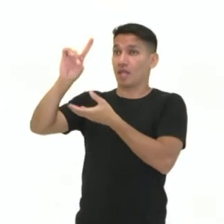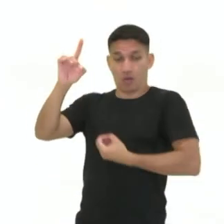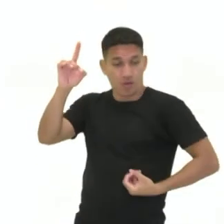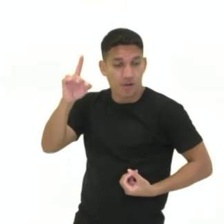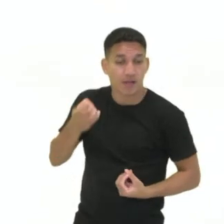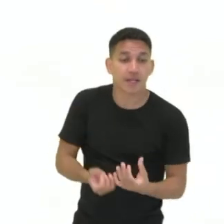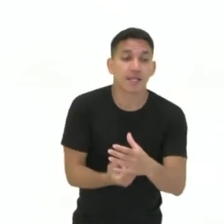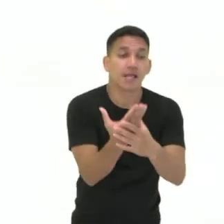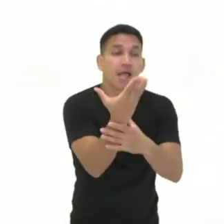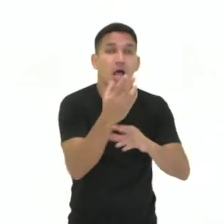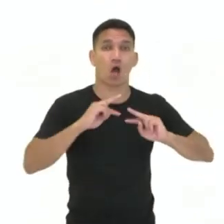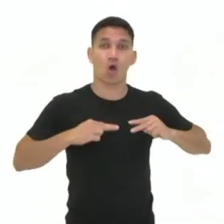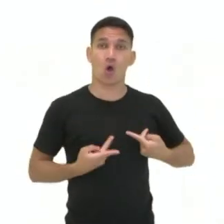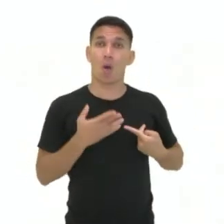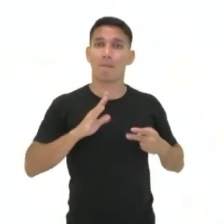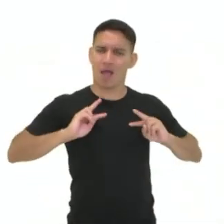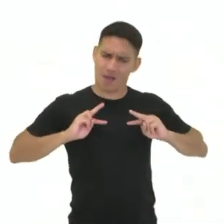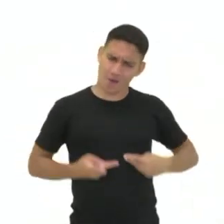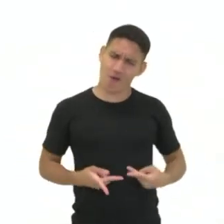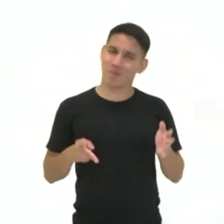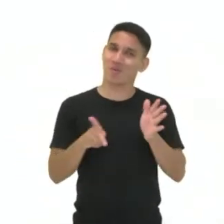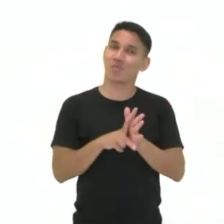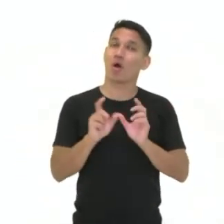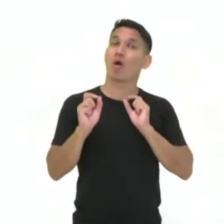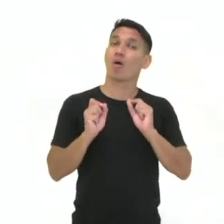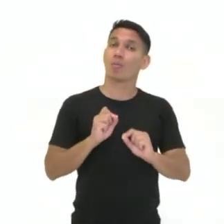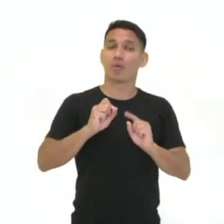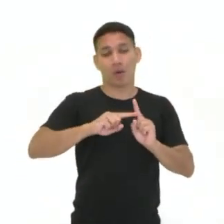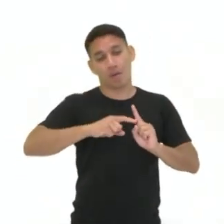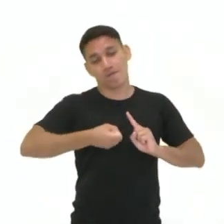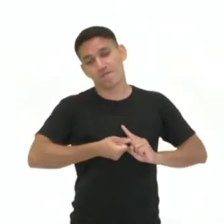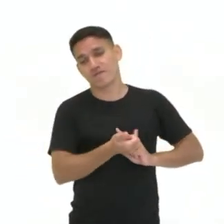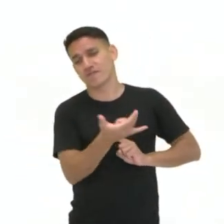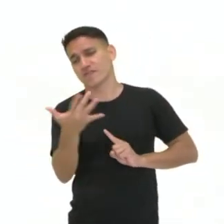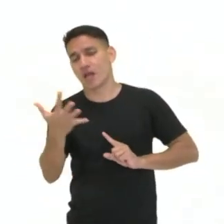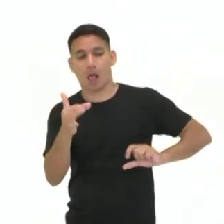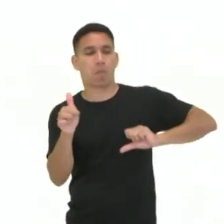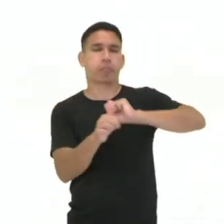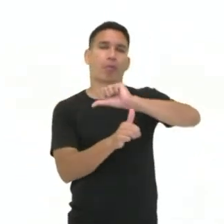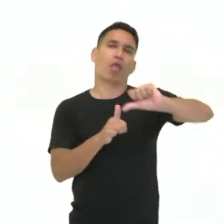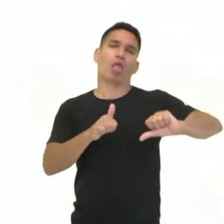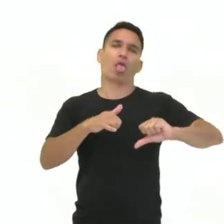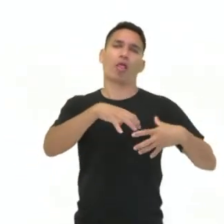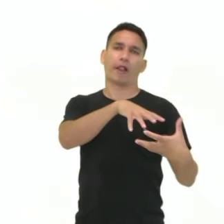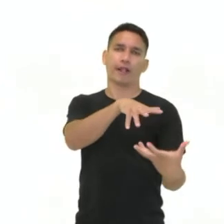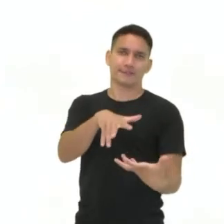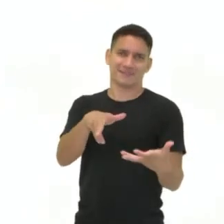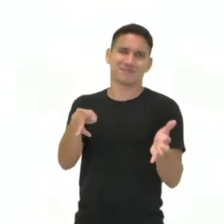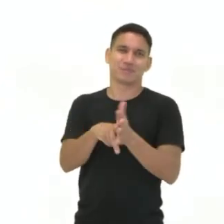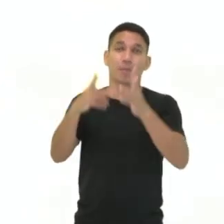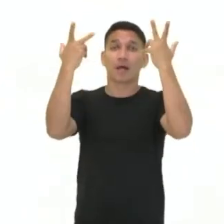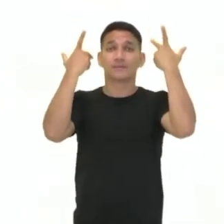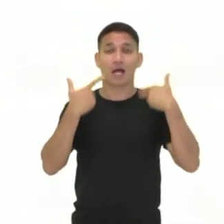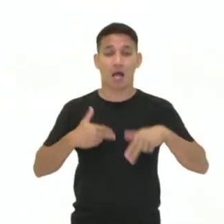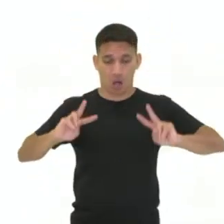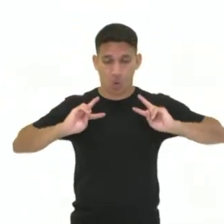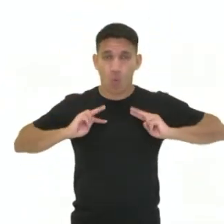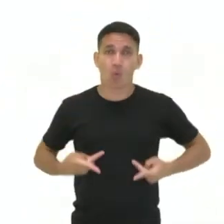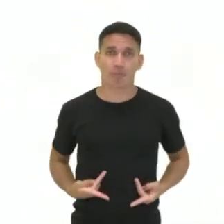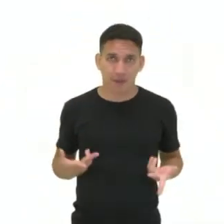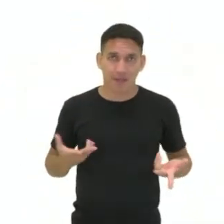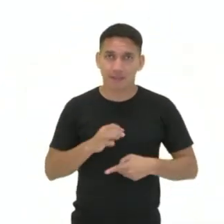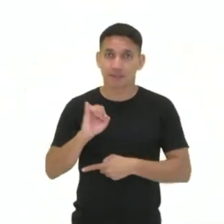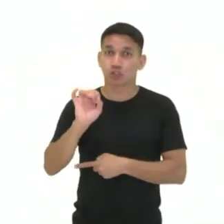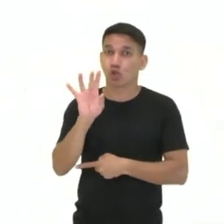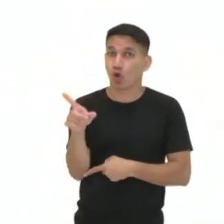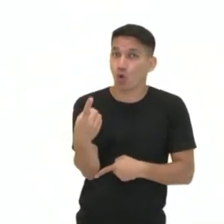no plural são um produto humano mundano e produto da natureza humana. Se houvesse apenas